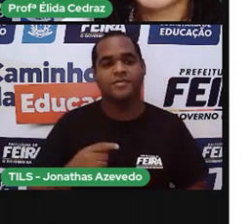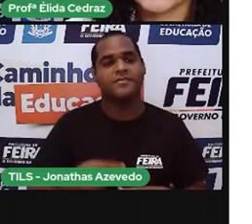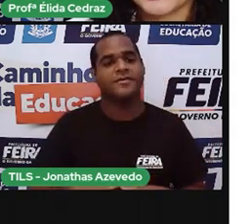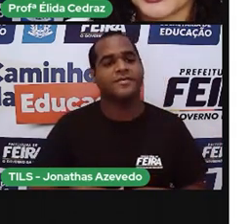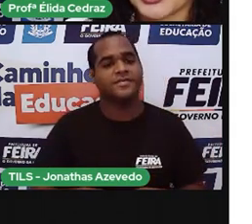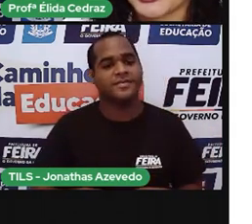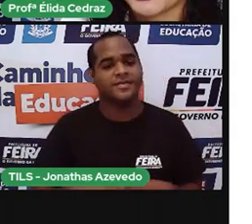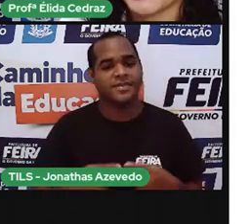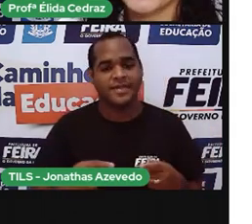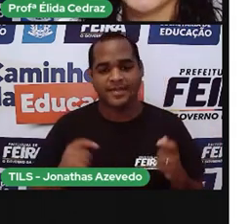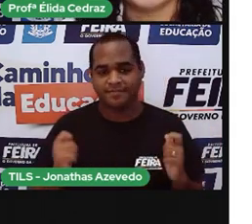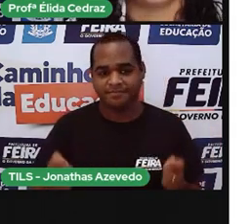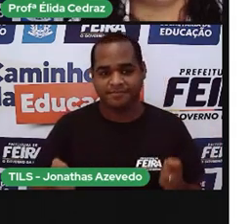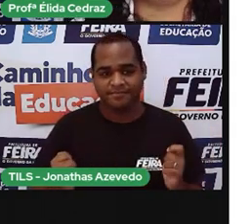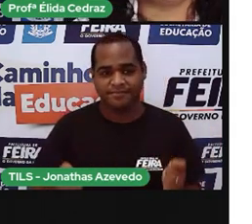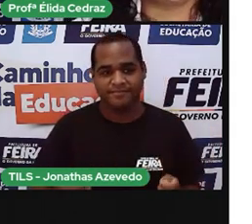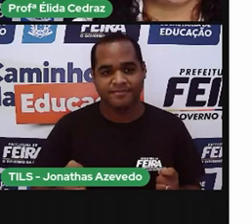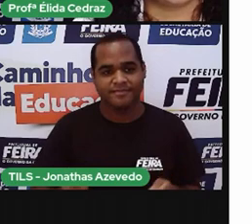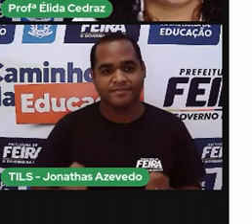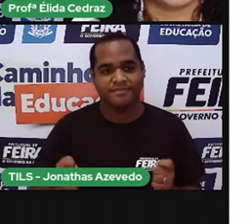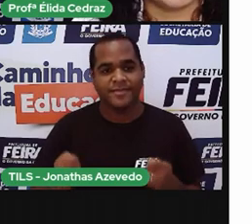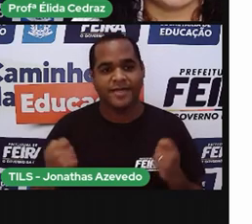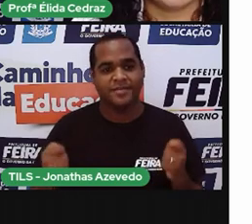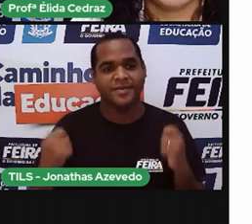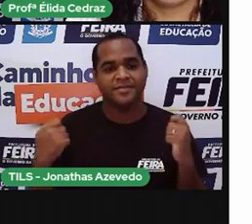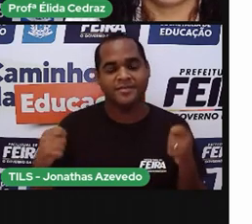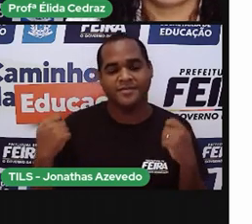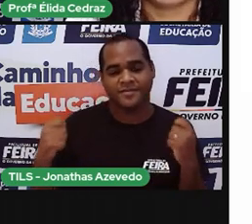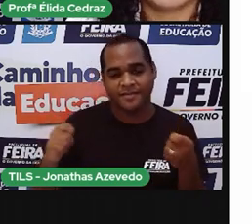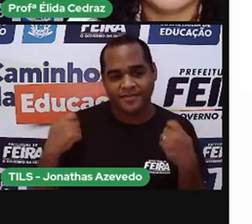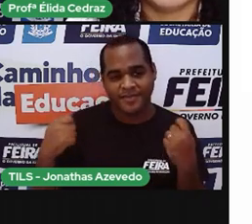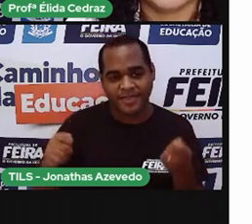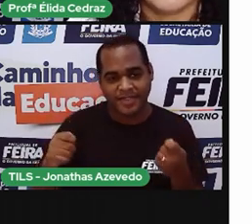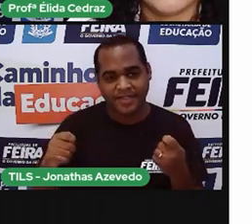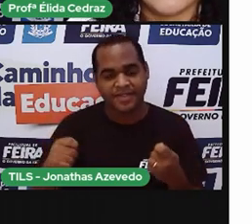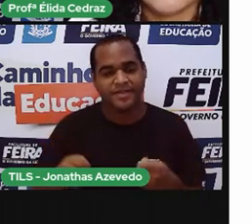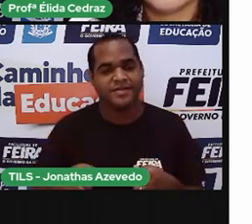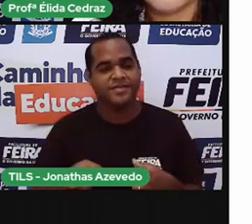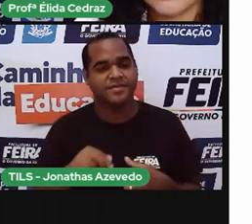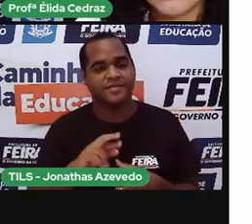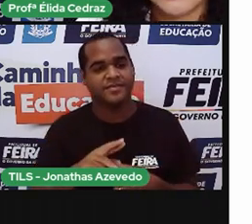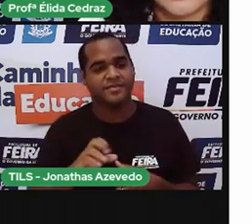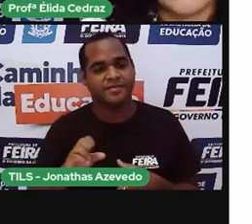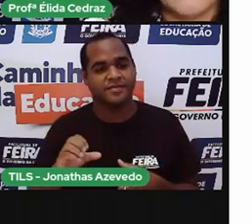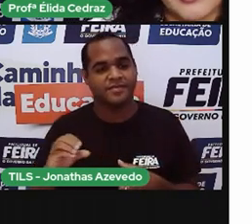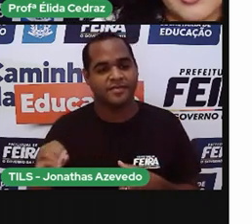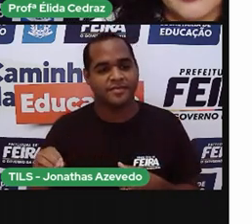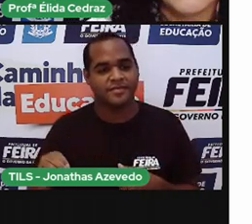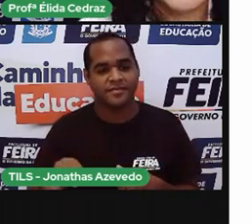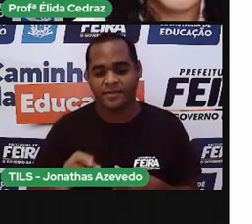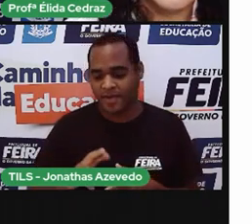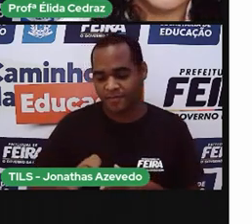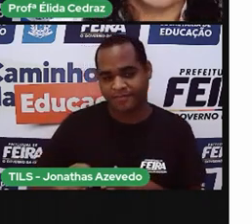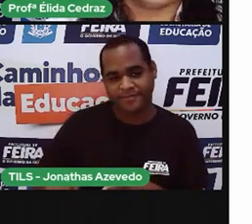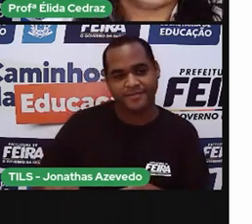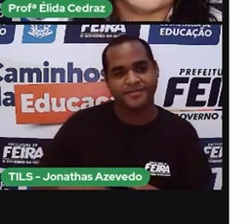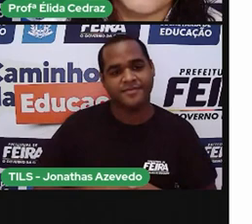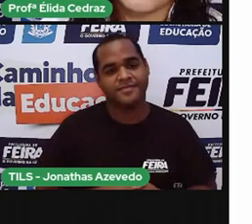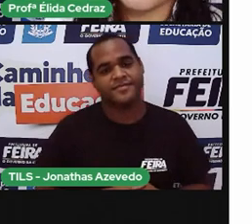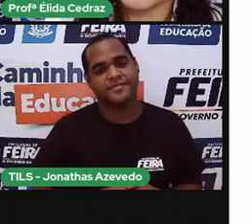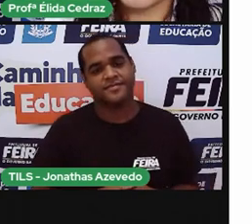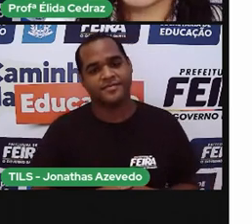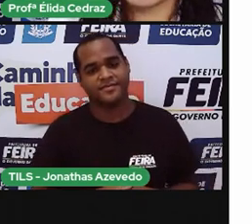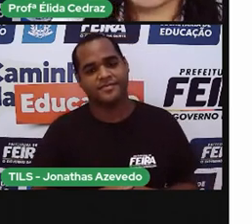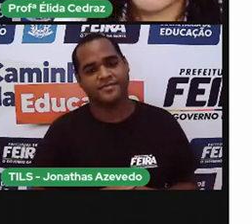sultão. Xique, um chocalho. Reque, reque, um reco, reco.